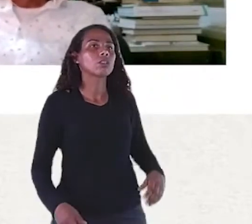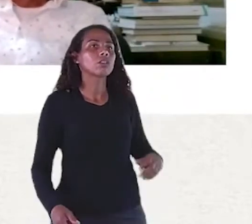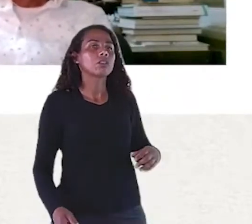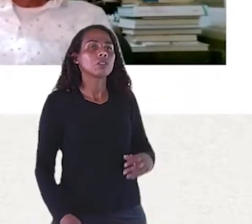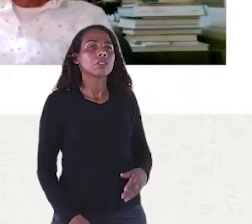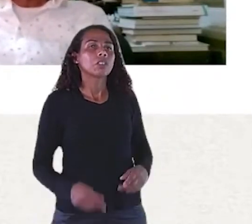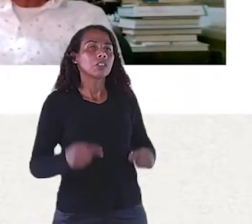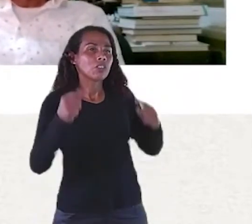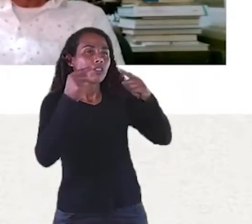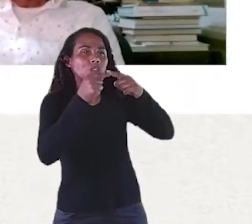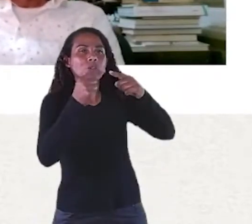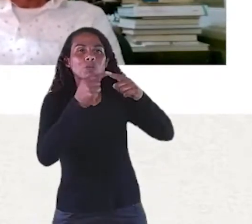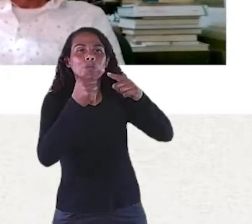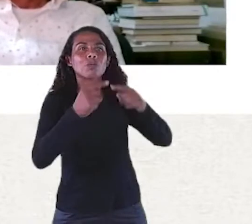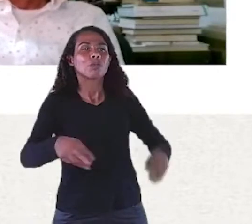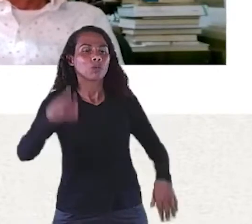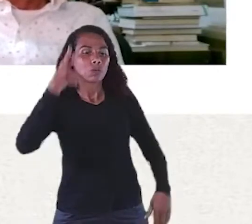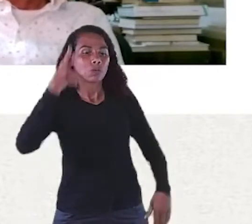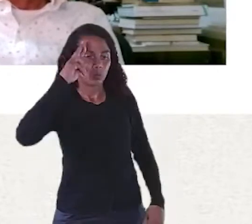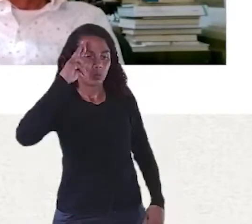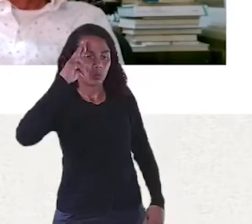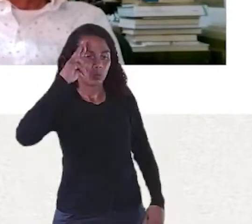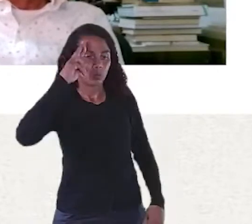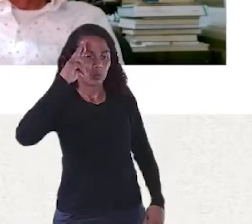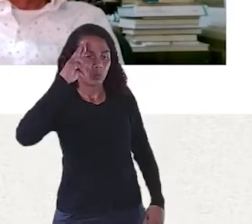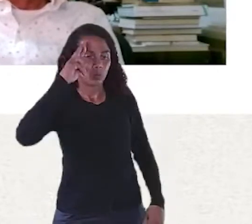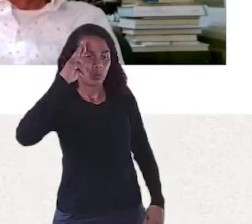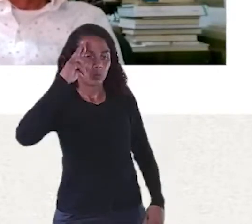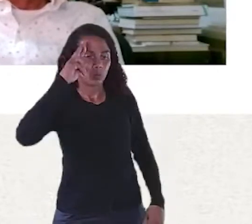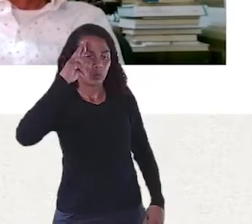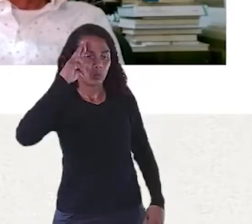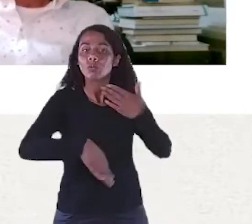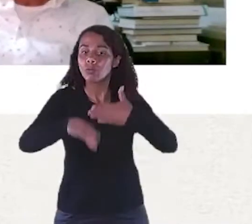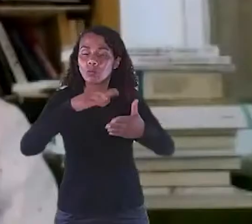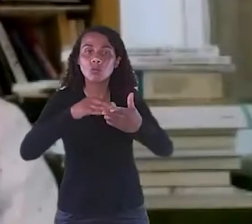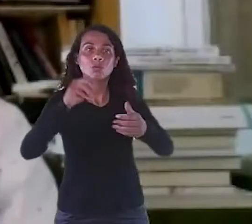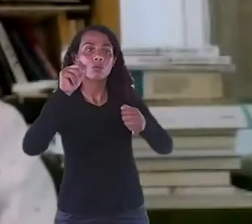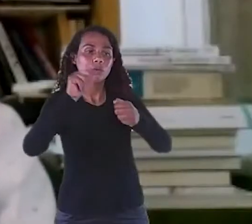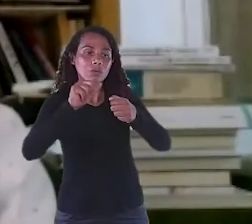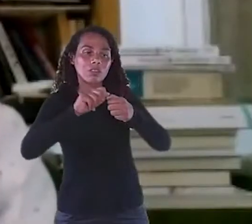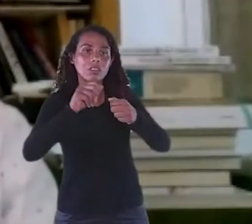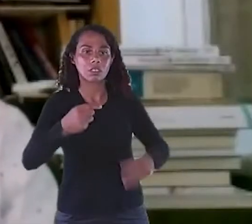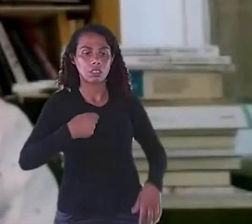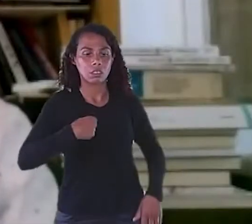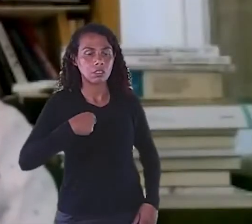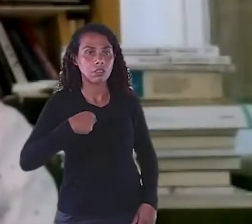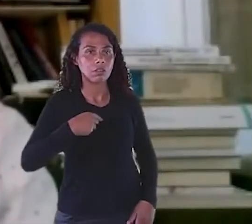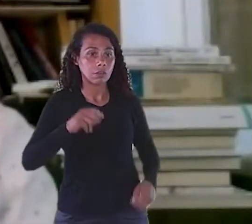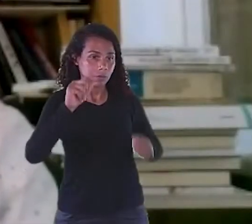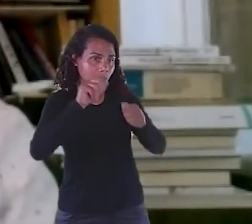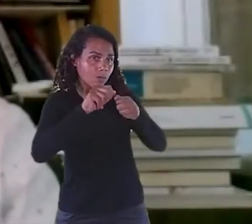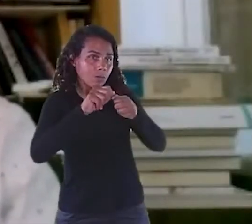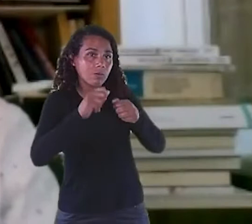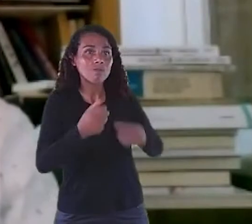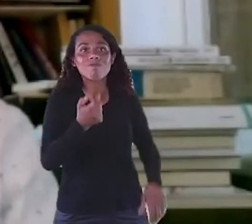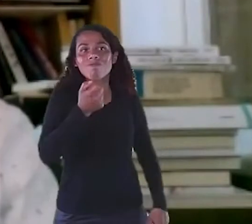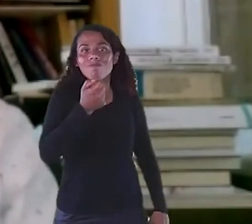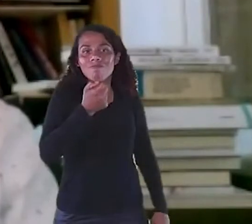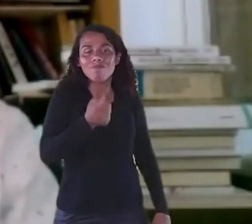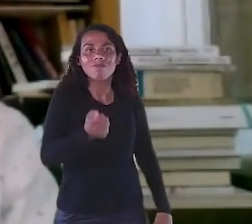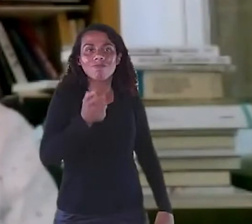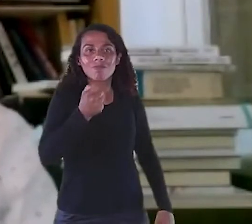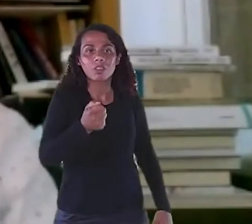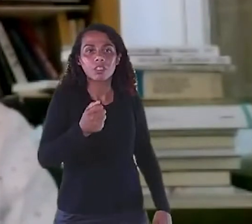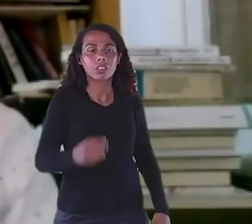doce e, ao mesmo tempo, firme. Né? Eu lembro de ter feito... Eu comecei a ser um